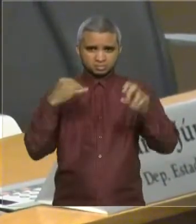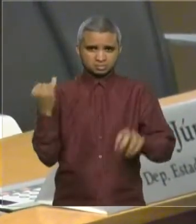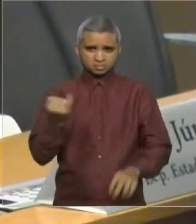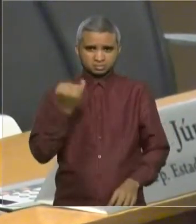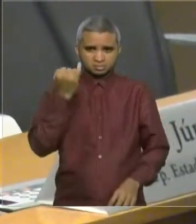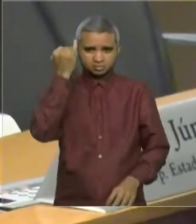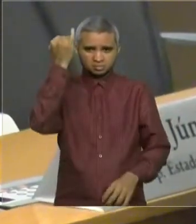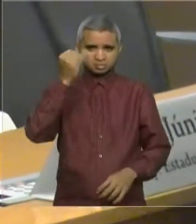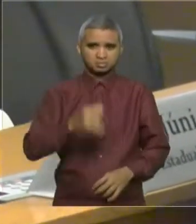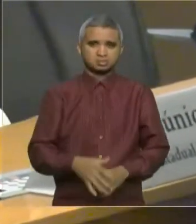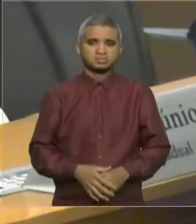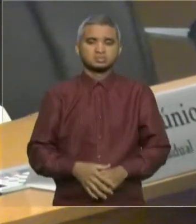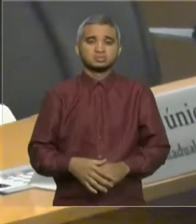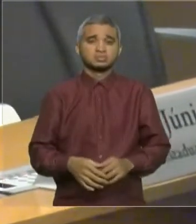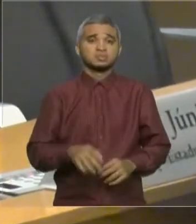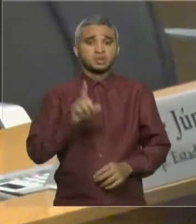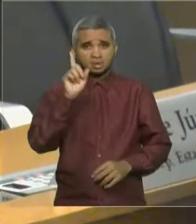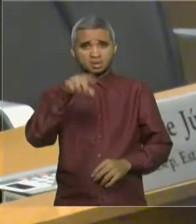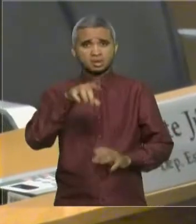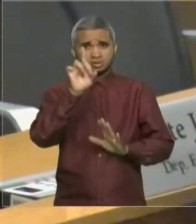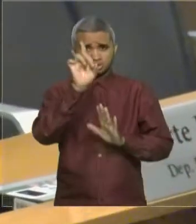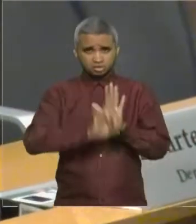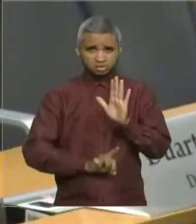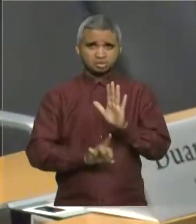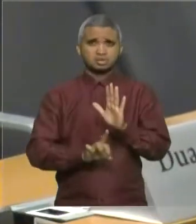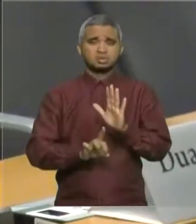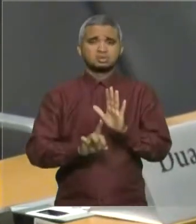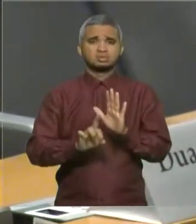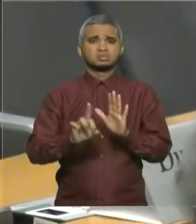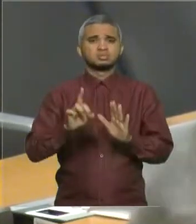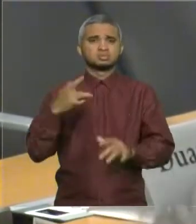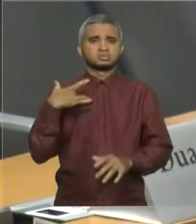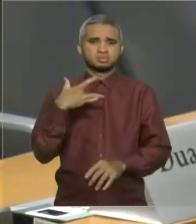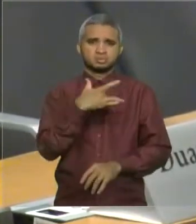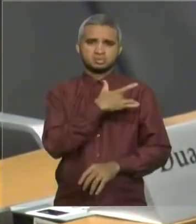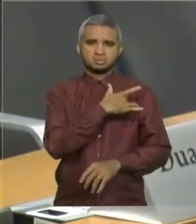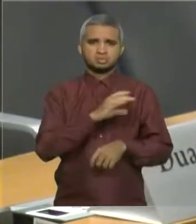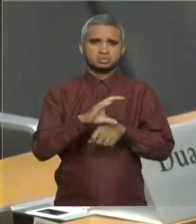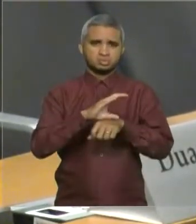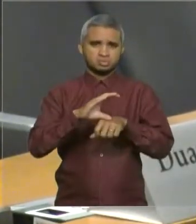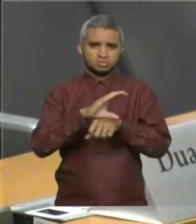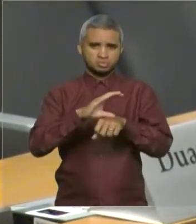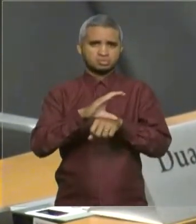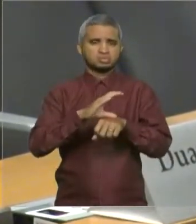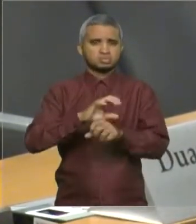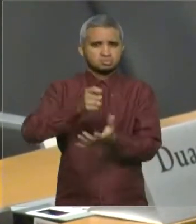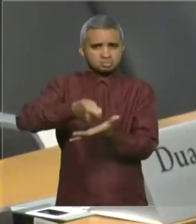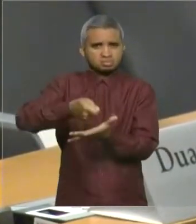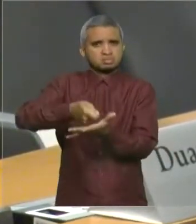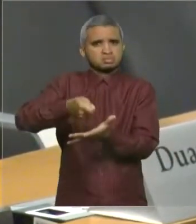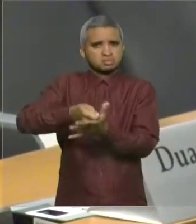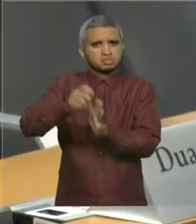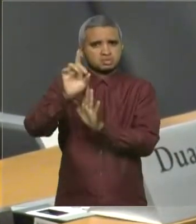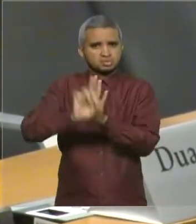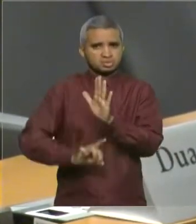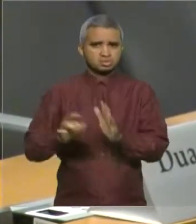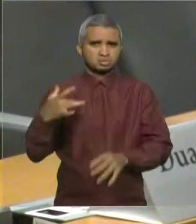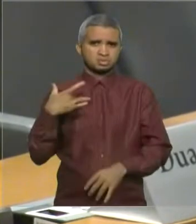direito constitucional fundamental, que é o direito à saúde. Direito à saúde que nos